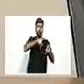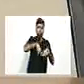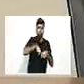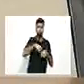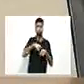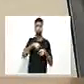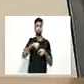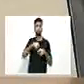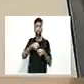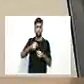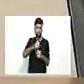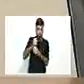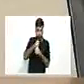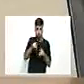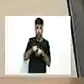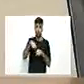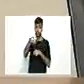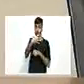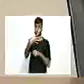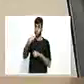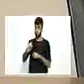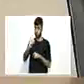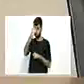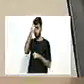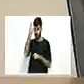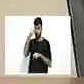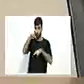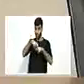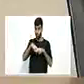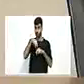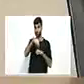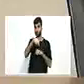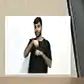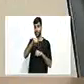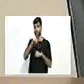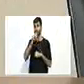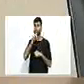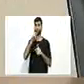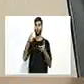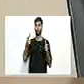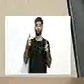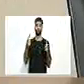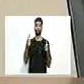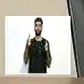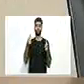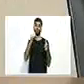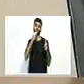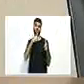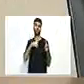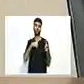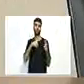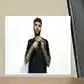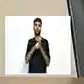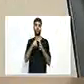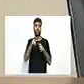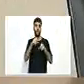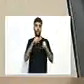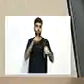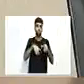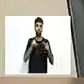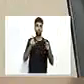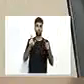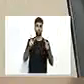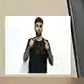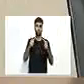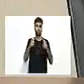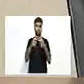aterro ela tinha 140 pessoas Então se se você diminuir e tira o pessoal da da coleta tira o pessoal do